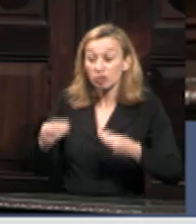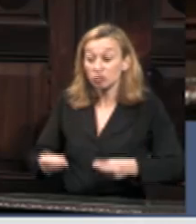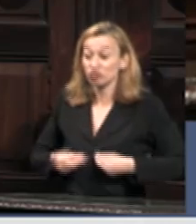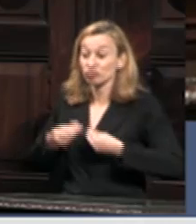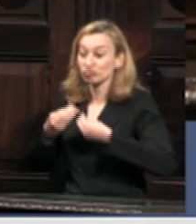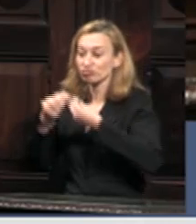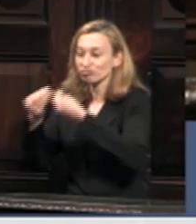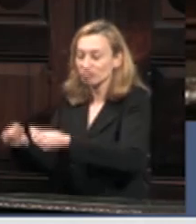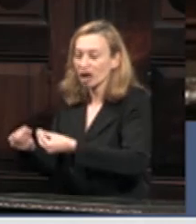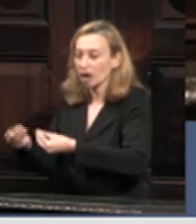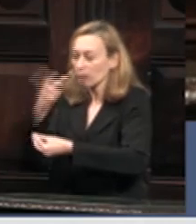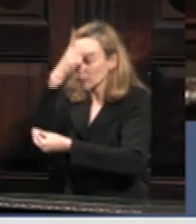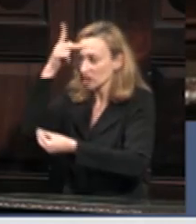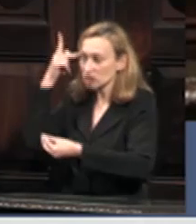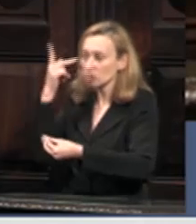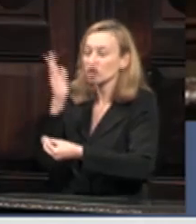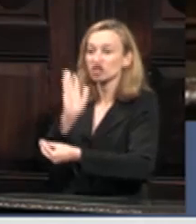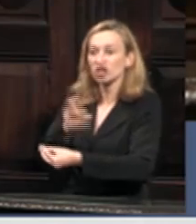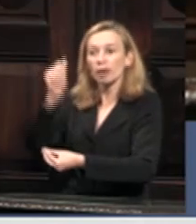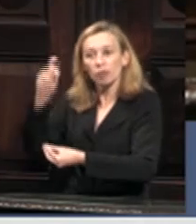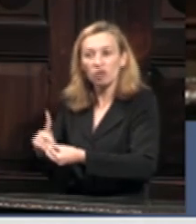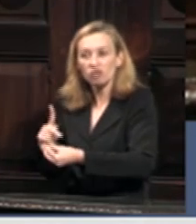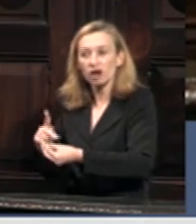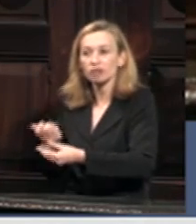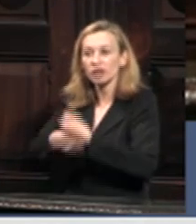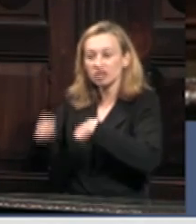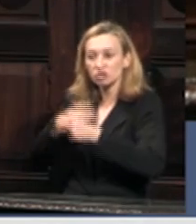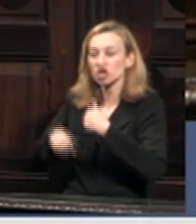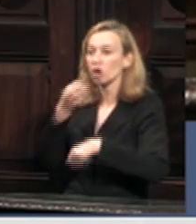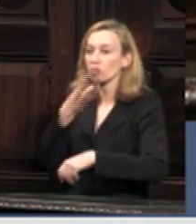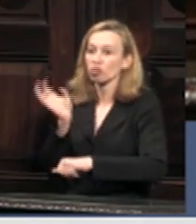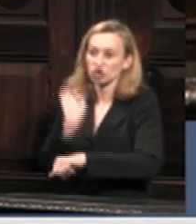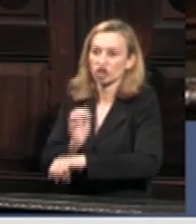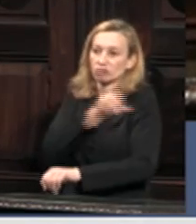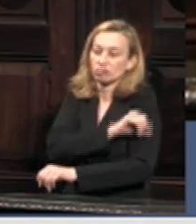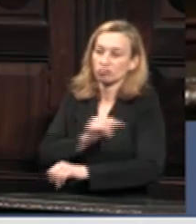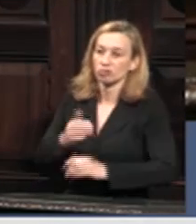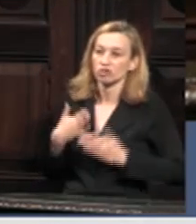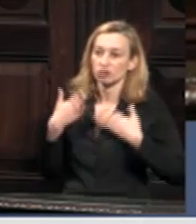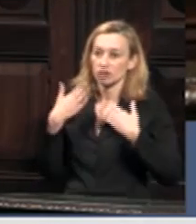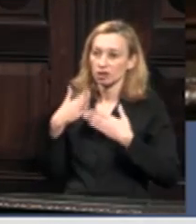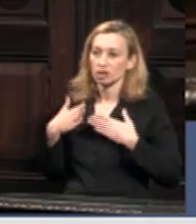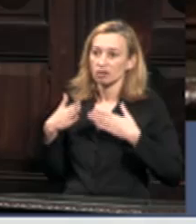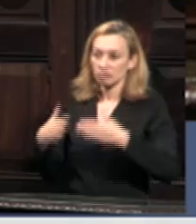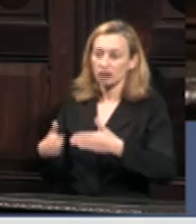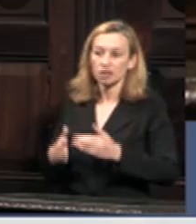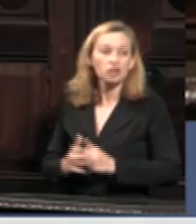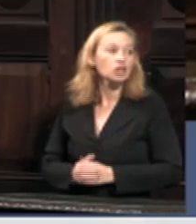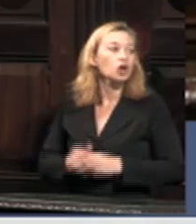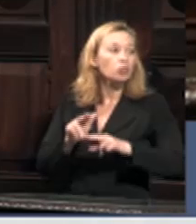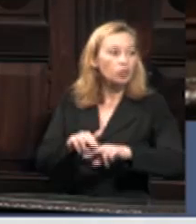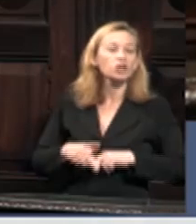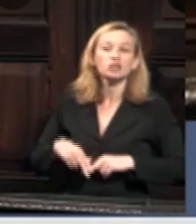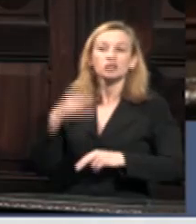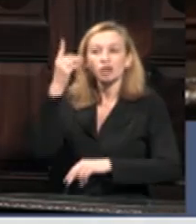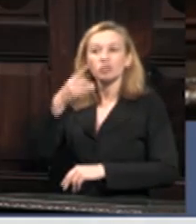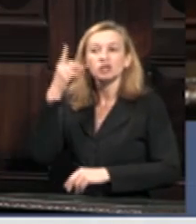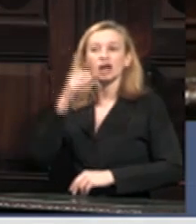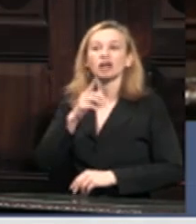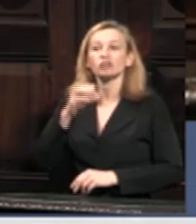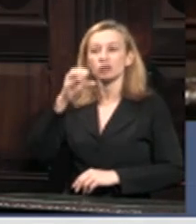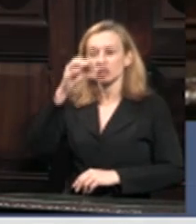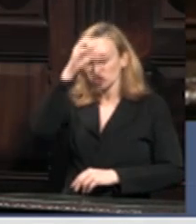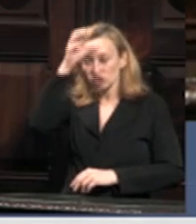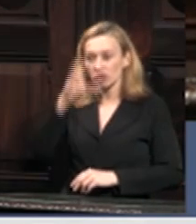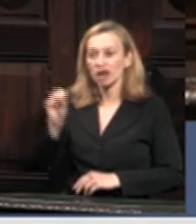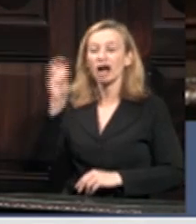preparado, testado e aprovado para levar o nosso Estado adiante. Por isso, deputado Tio Carlos, eu me sinto na obrigação de